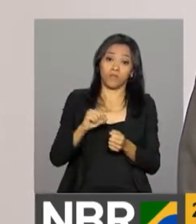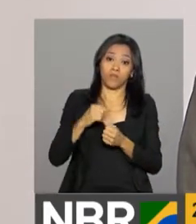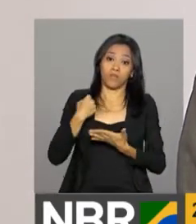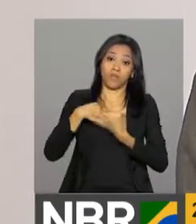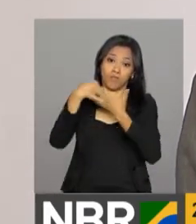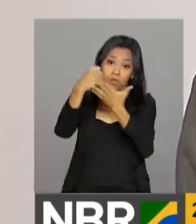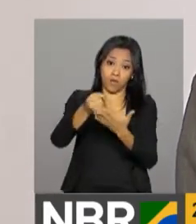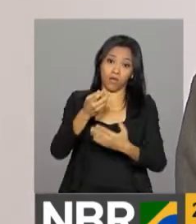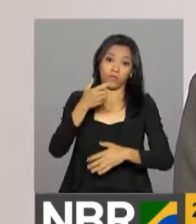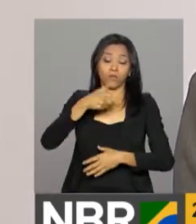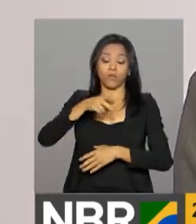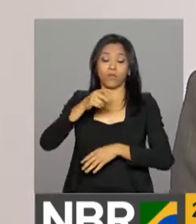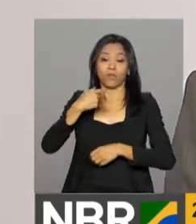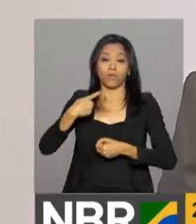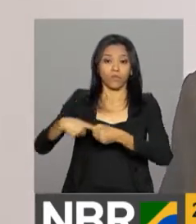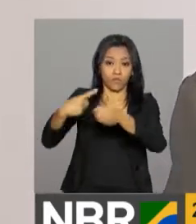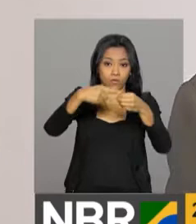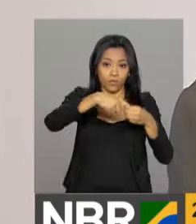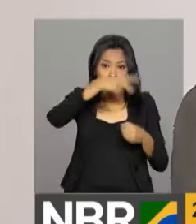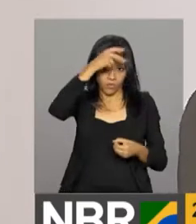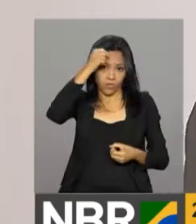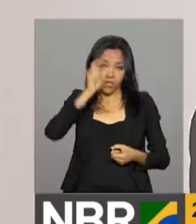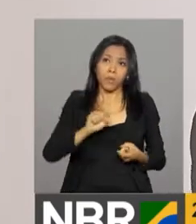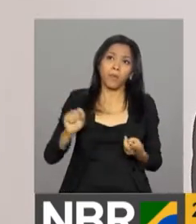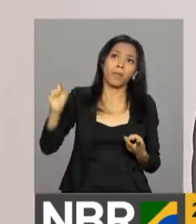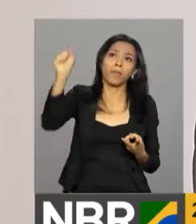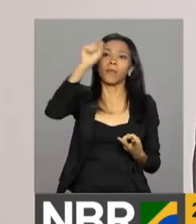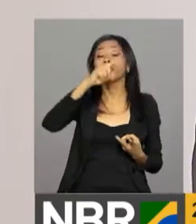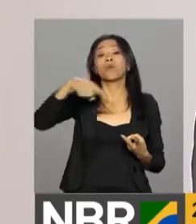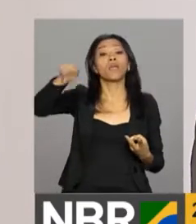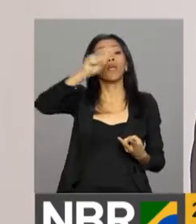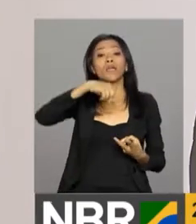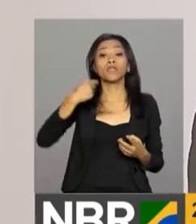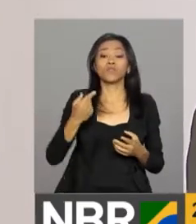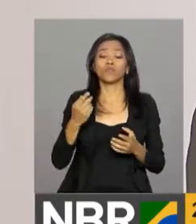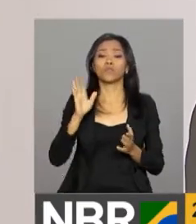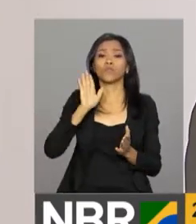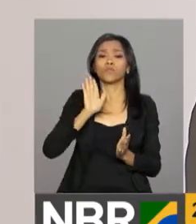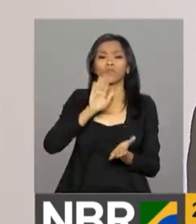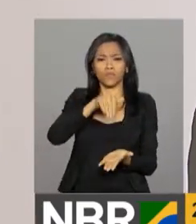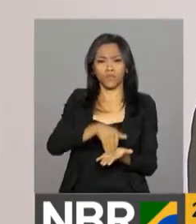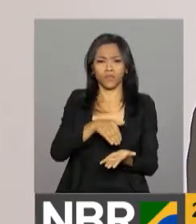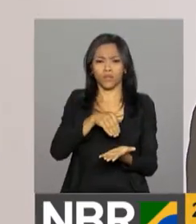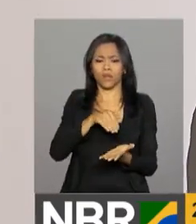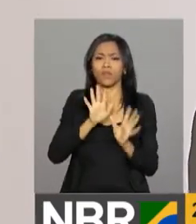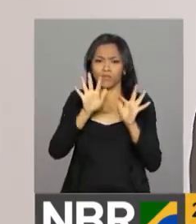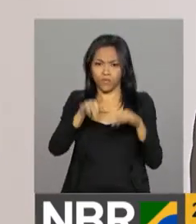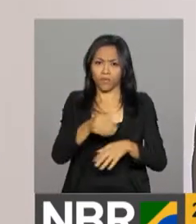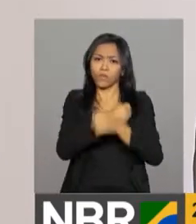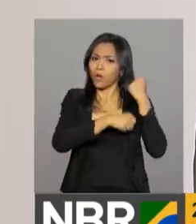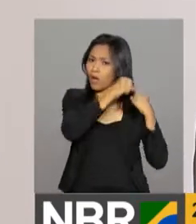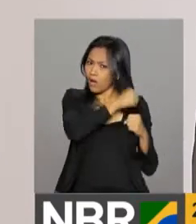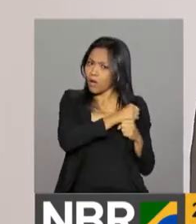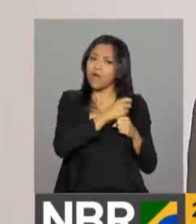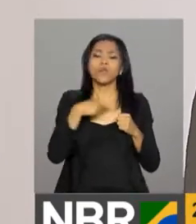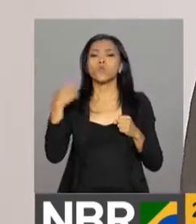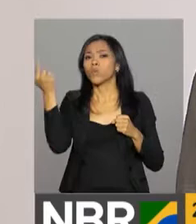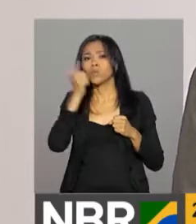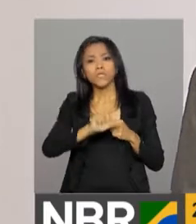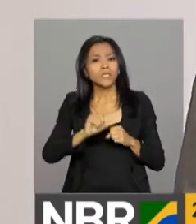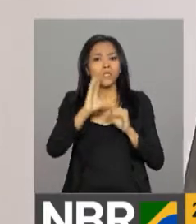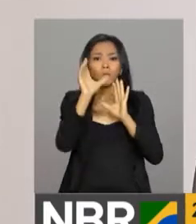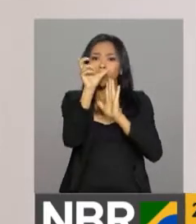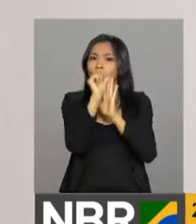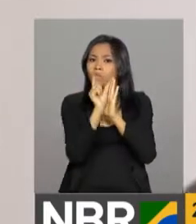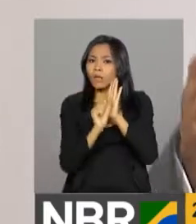passado ao final do ano os municípios não consigo fechar o seu balanço e nós é você se lembra nós